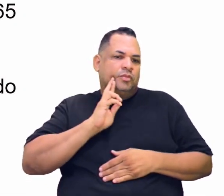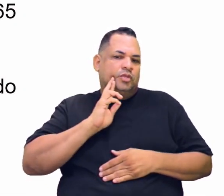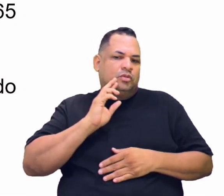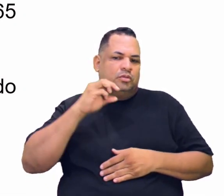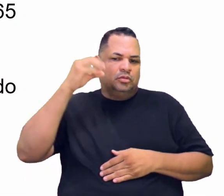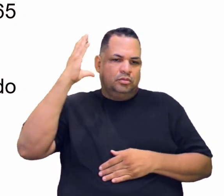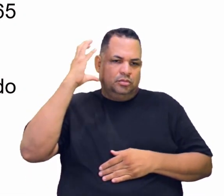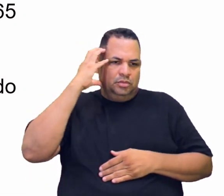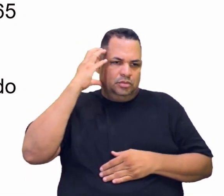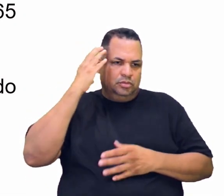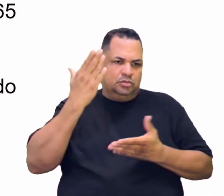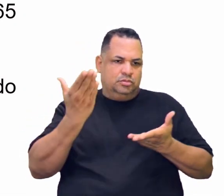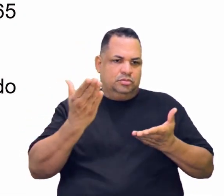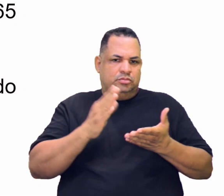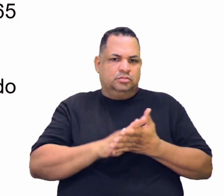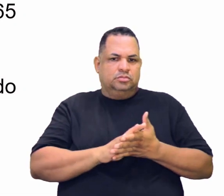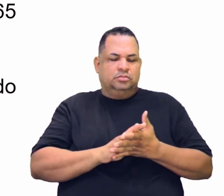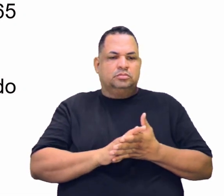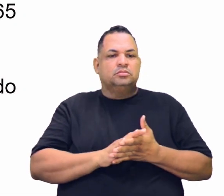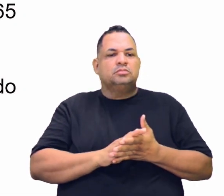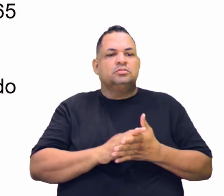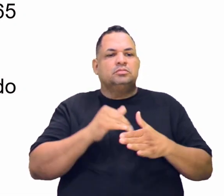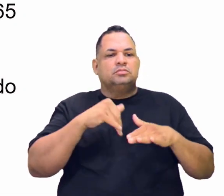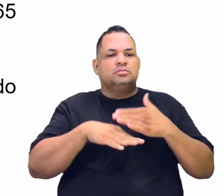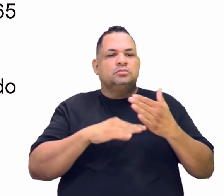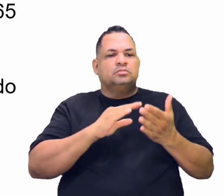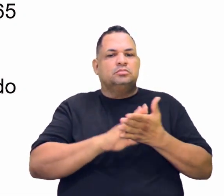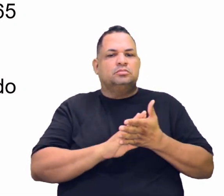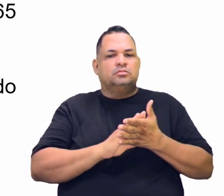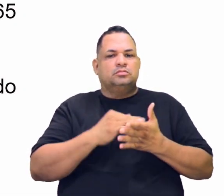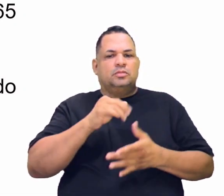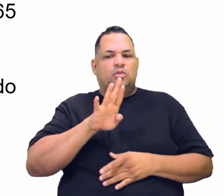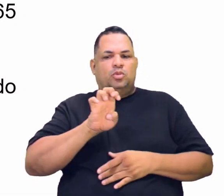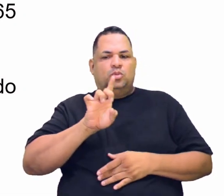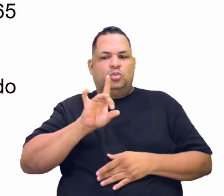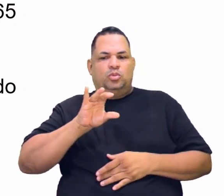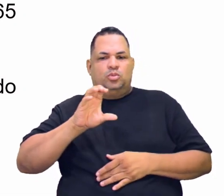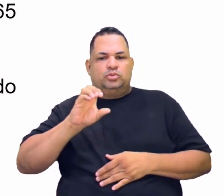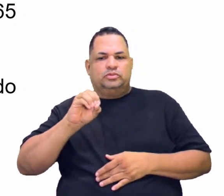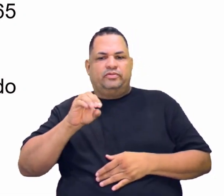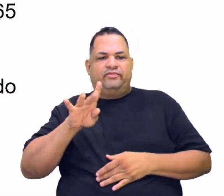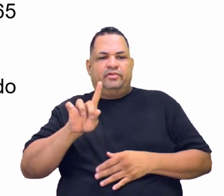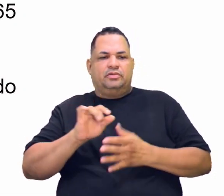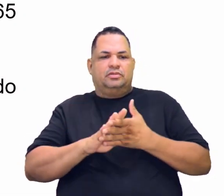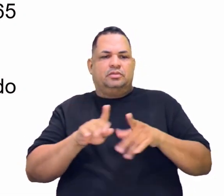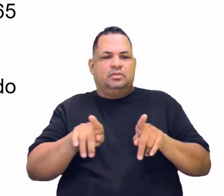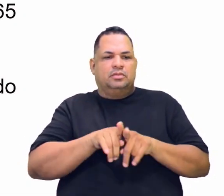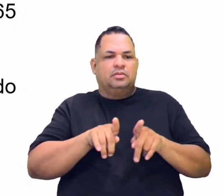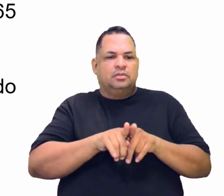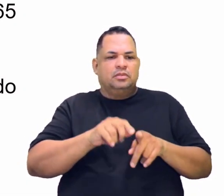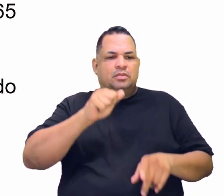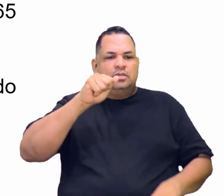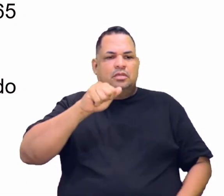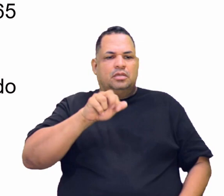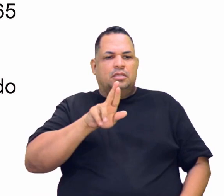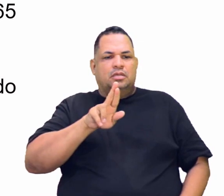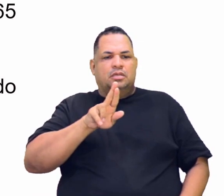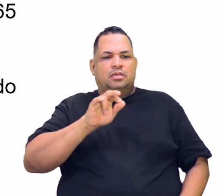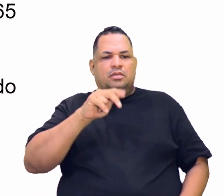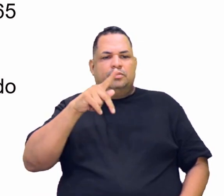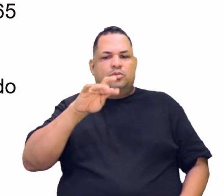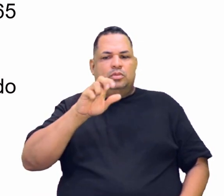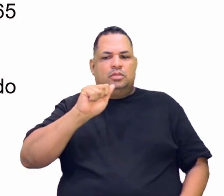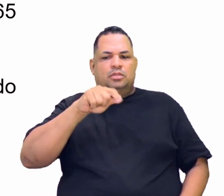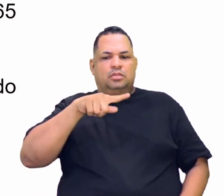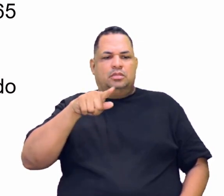e Rondônia. Se encontra na reserva Roosevelt e também na reserva Aripona,